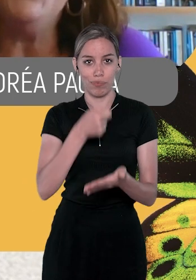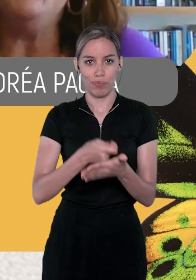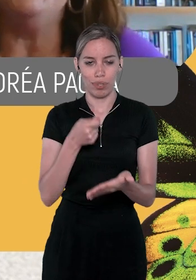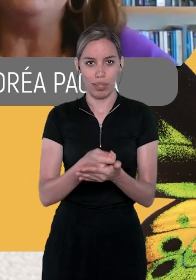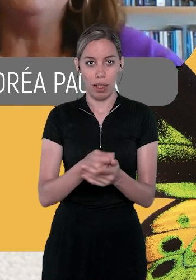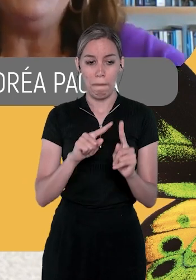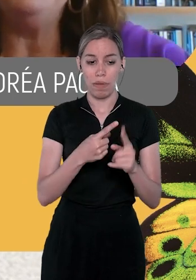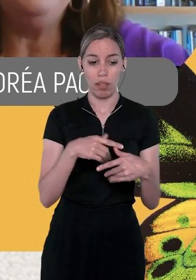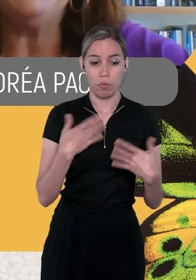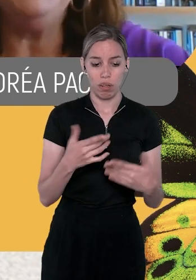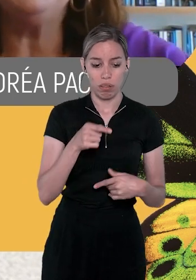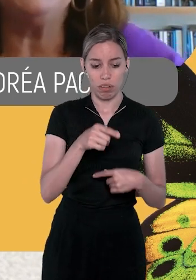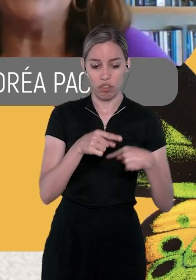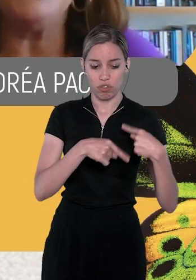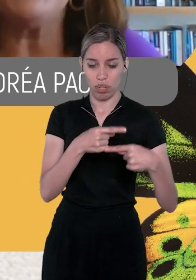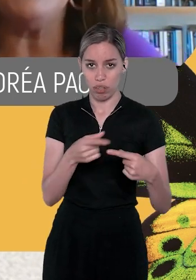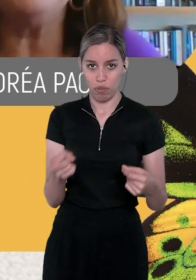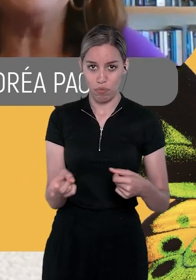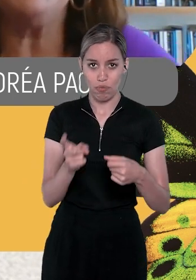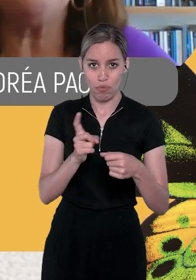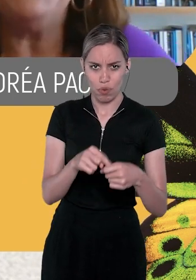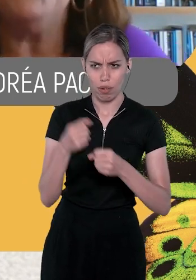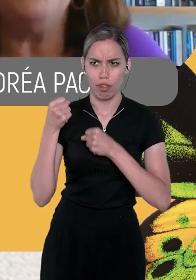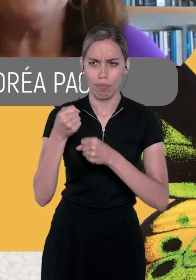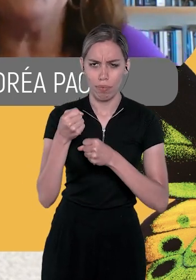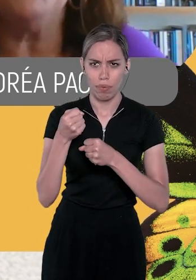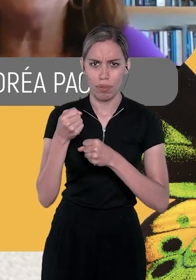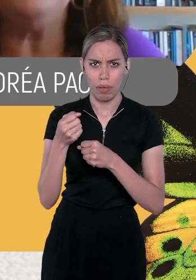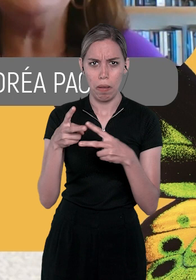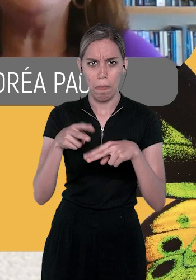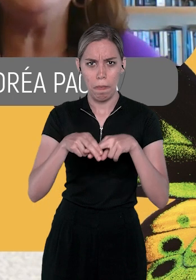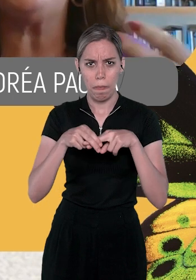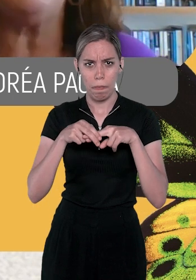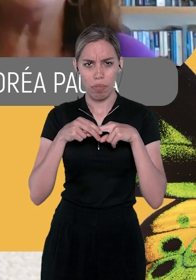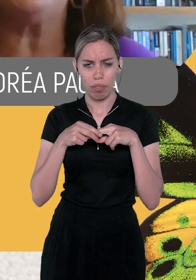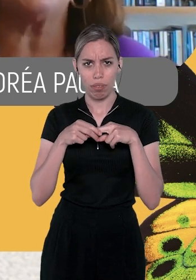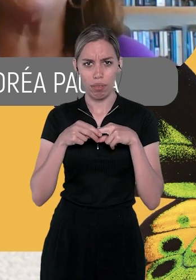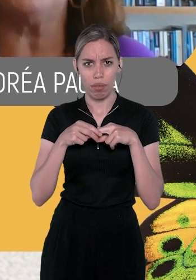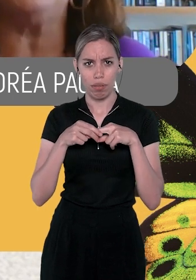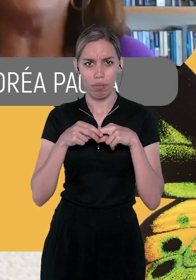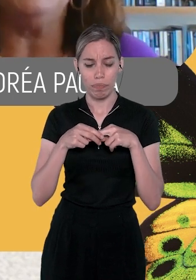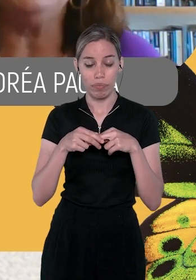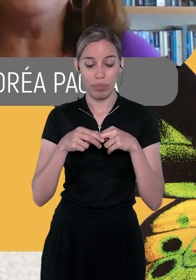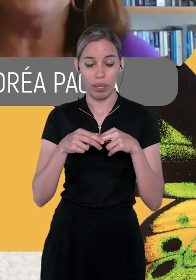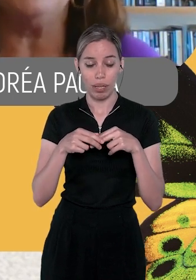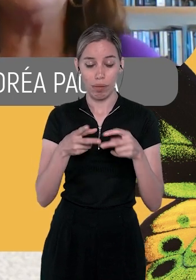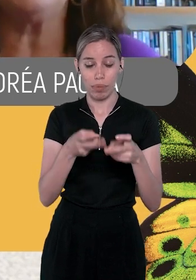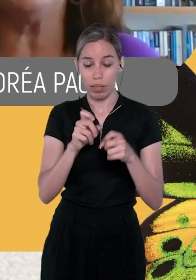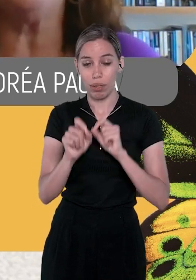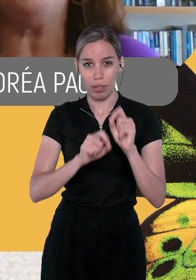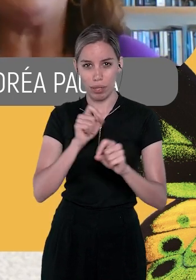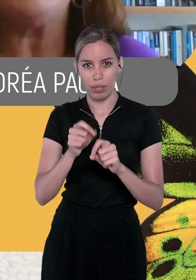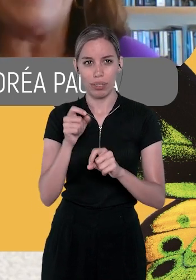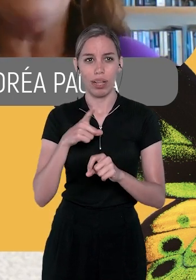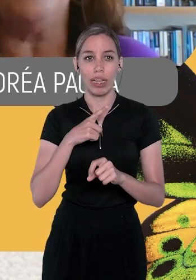outro, o neoliberalismo já se espalhou pelo mundo, não existem mais as discussões ideológicas